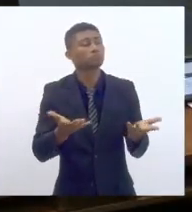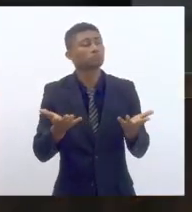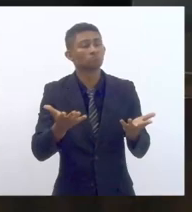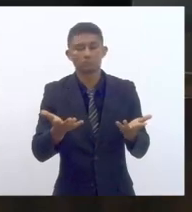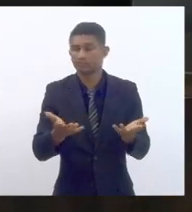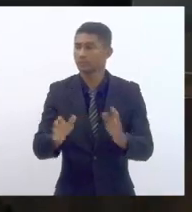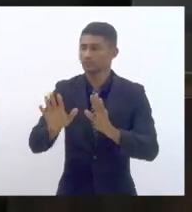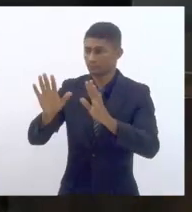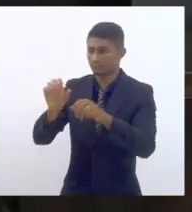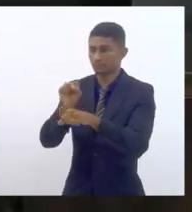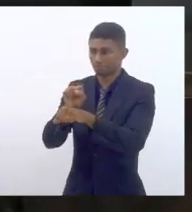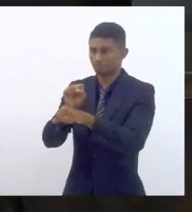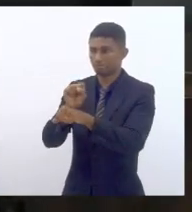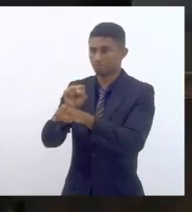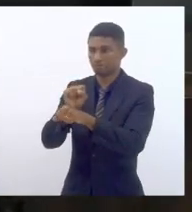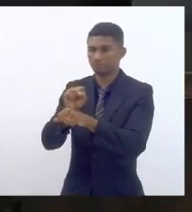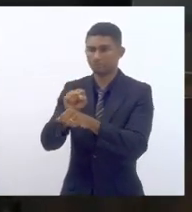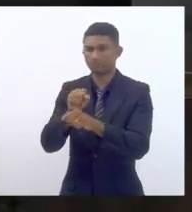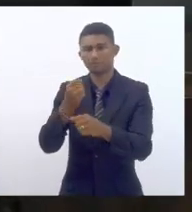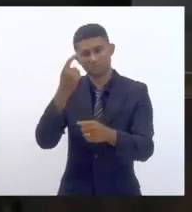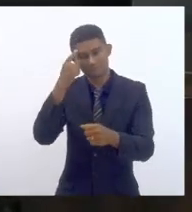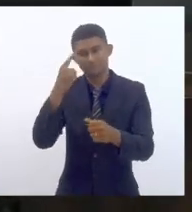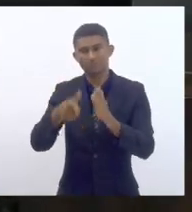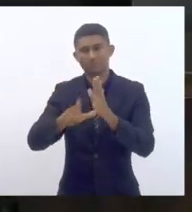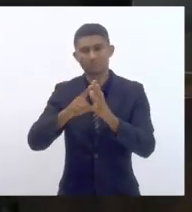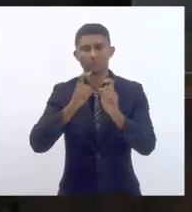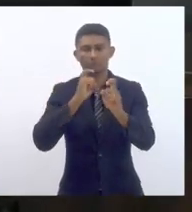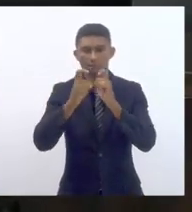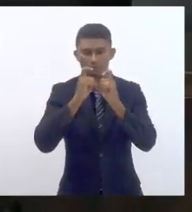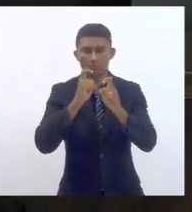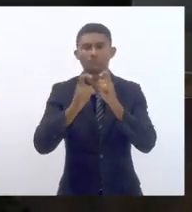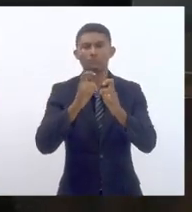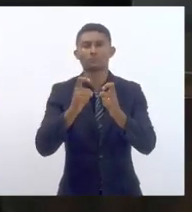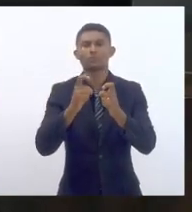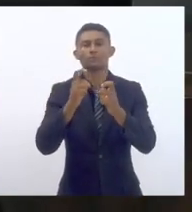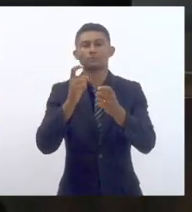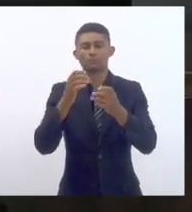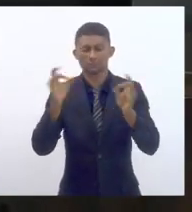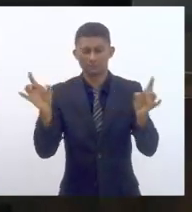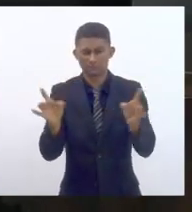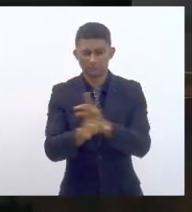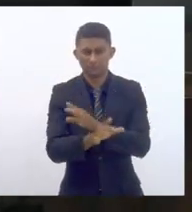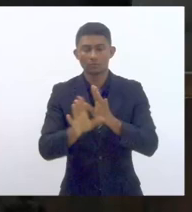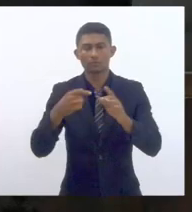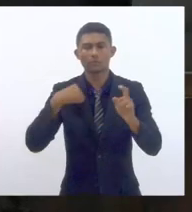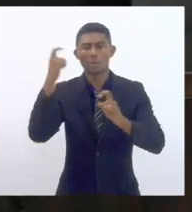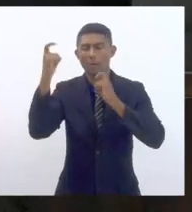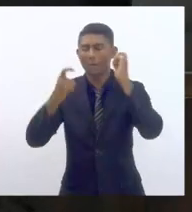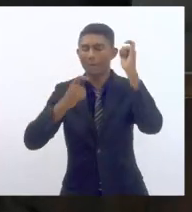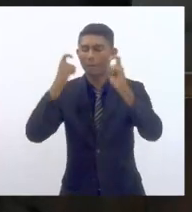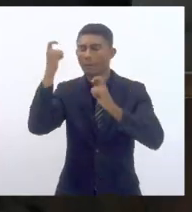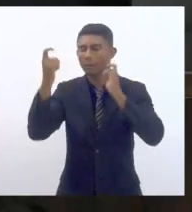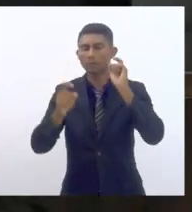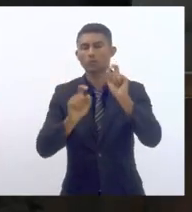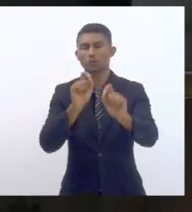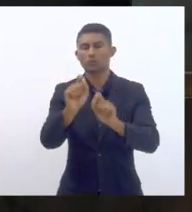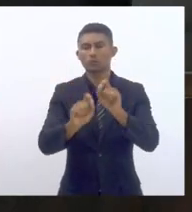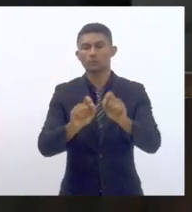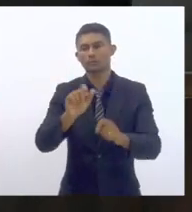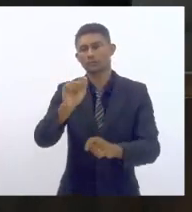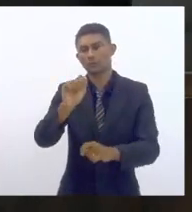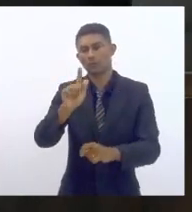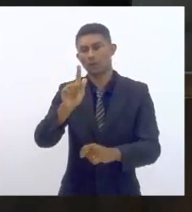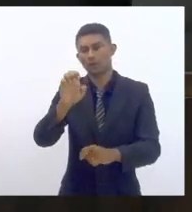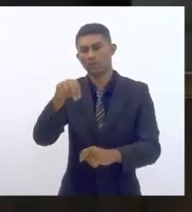Um instante só, nós já encerramos aquela sessão. Eu estou aqui preocupado com a questão da agência. Visualmente não